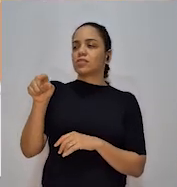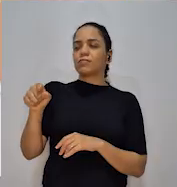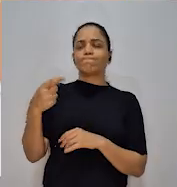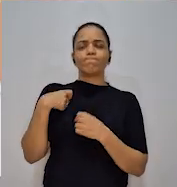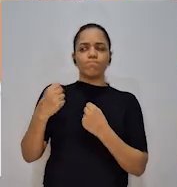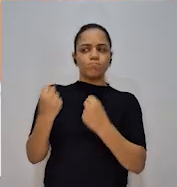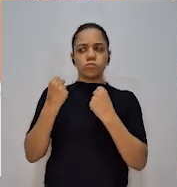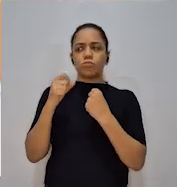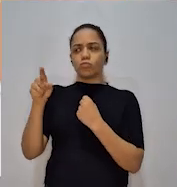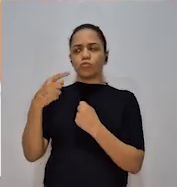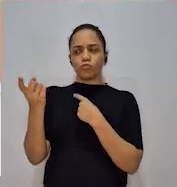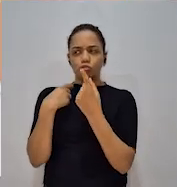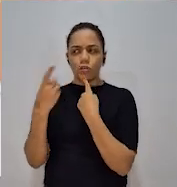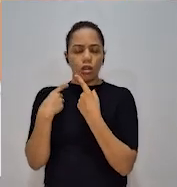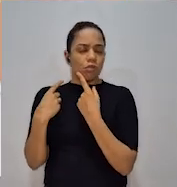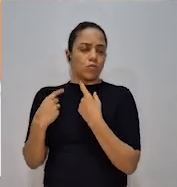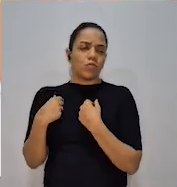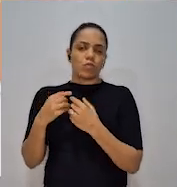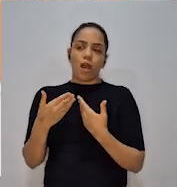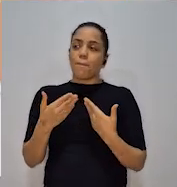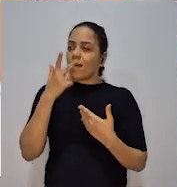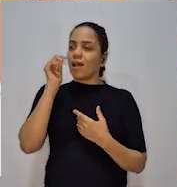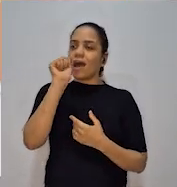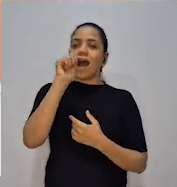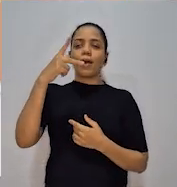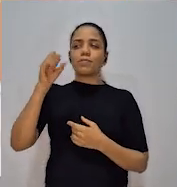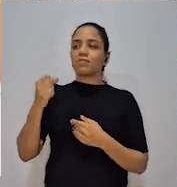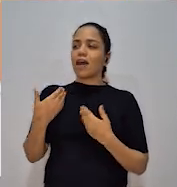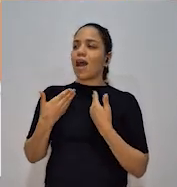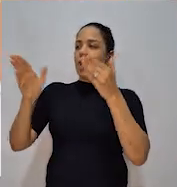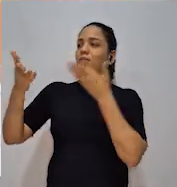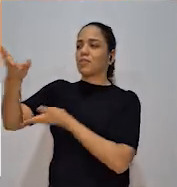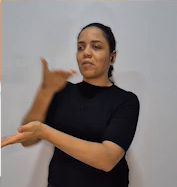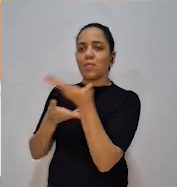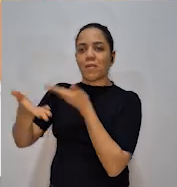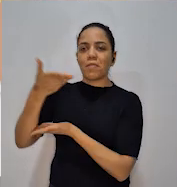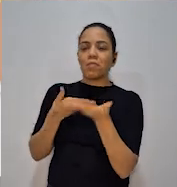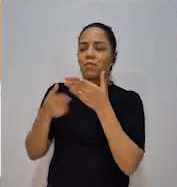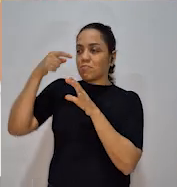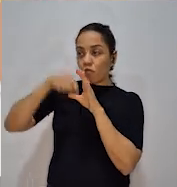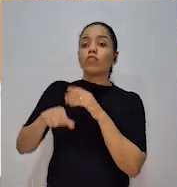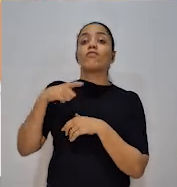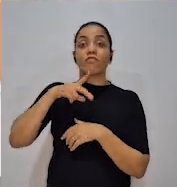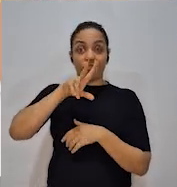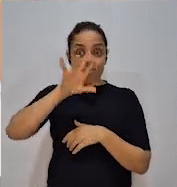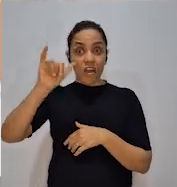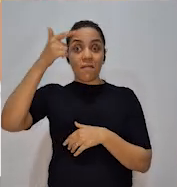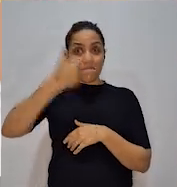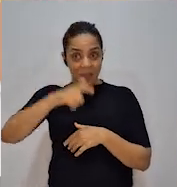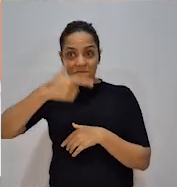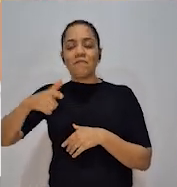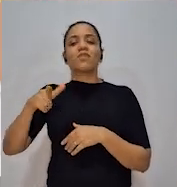diálogo aqui, e a APSA que abriu a porta para a gente começar a dialogar e aprofundar. Sim, teremos mais para vocês.